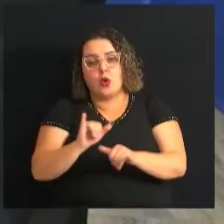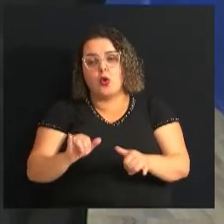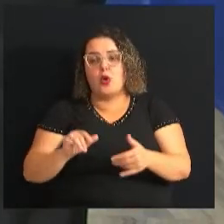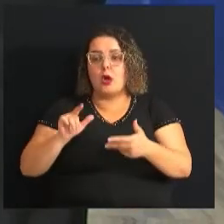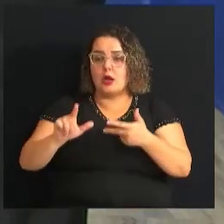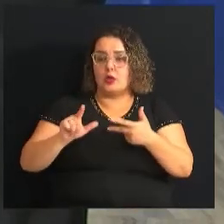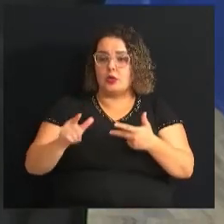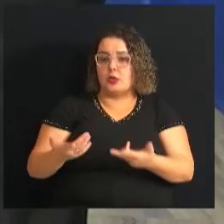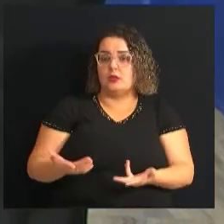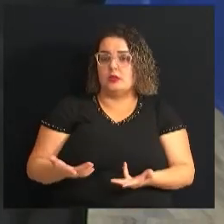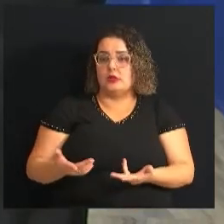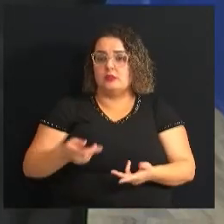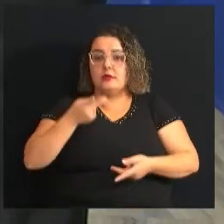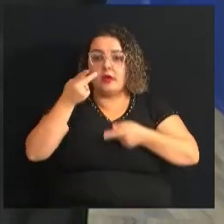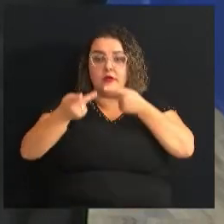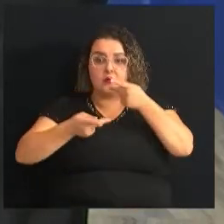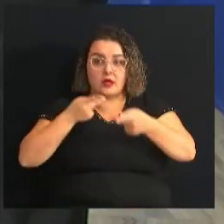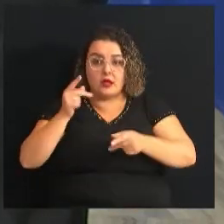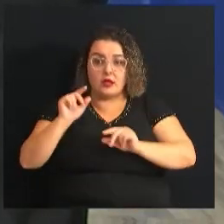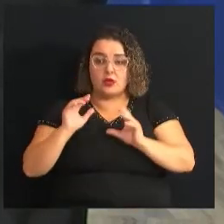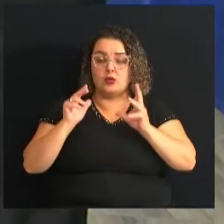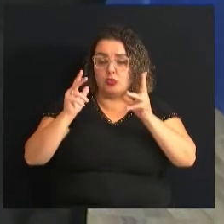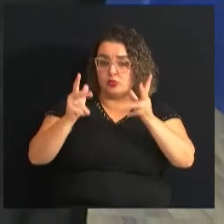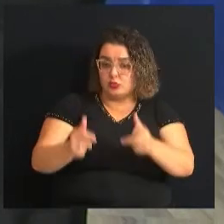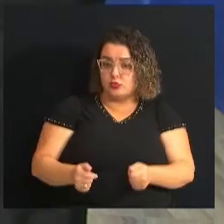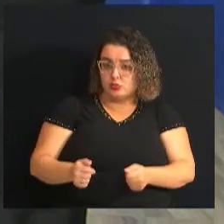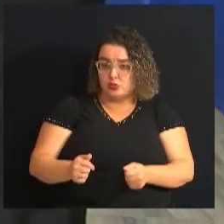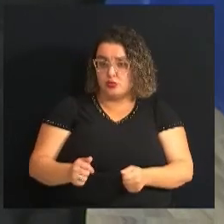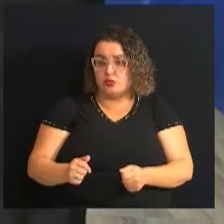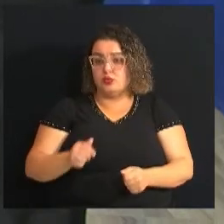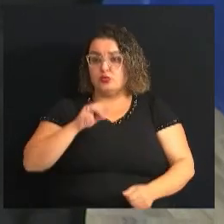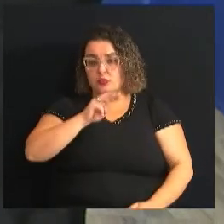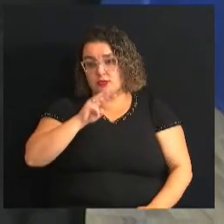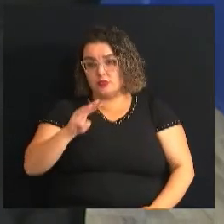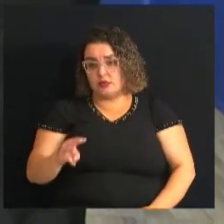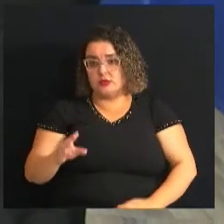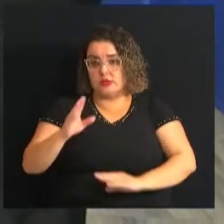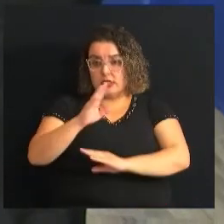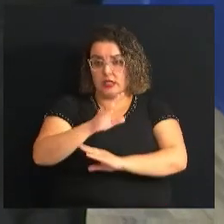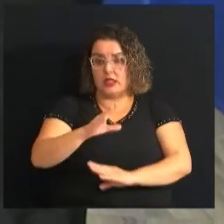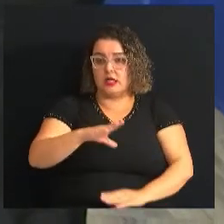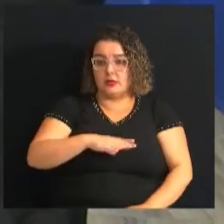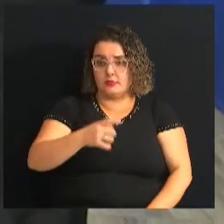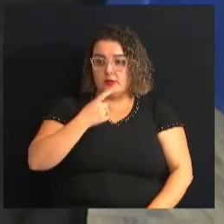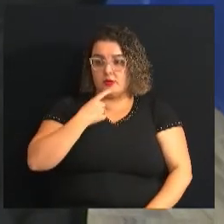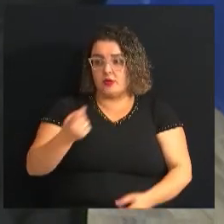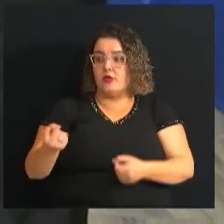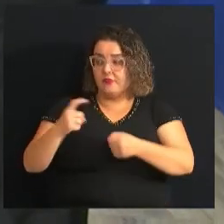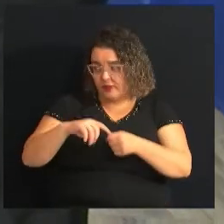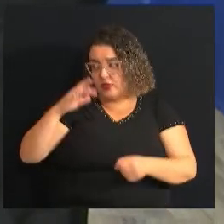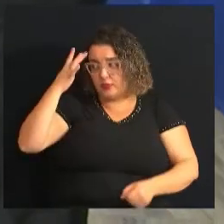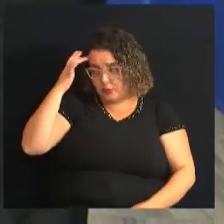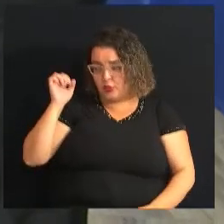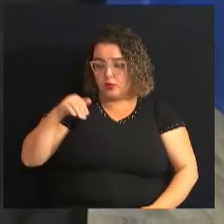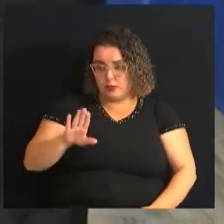Legislativo. A gente vai falando aqui sobre tudo que tem no site da Câmara de Campinas. volta amanhã com mais